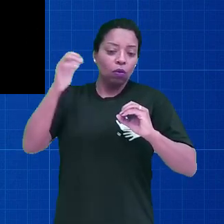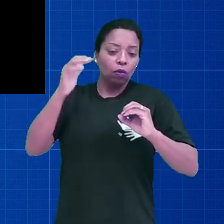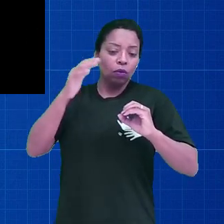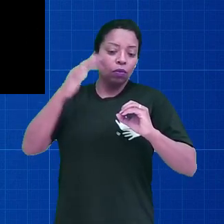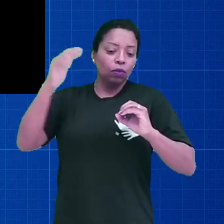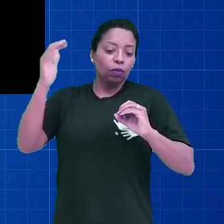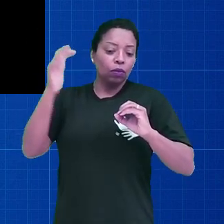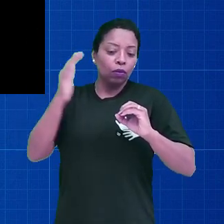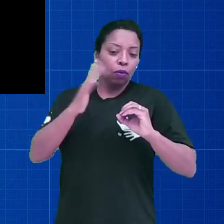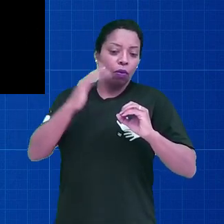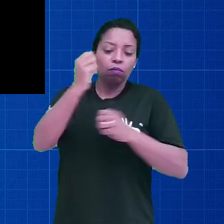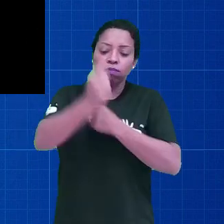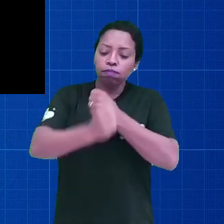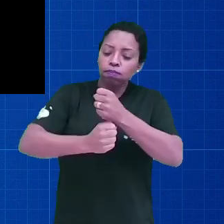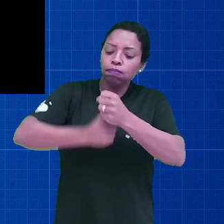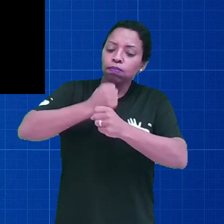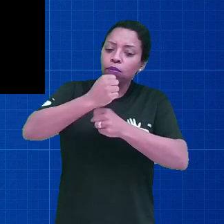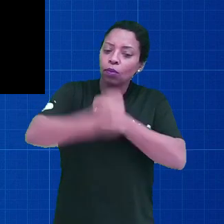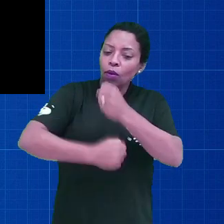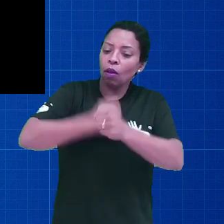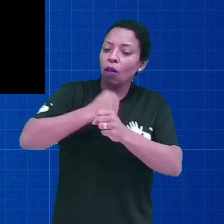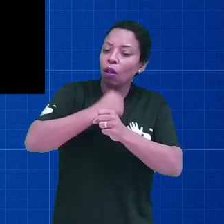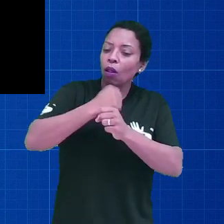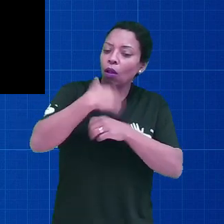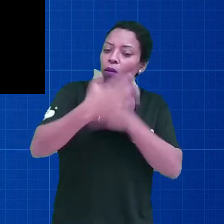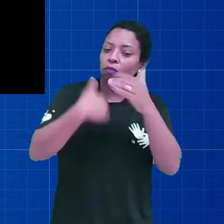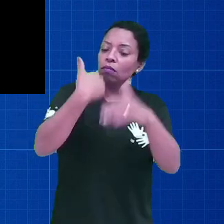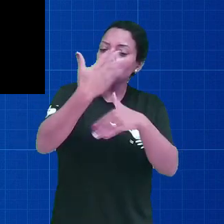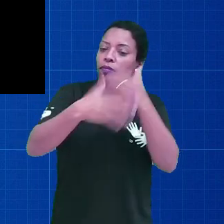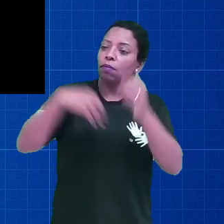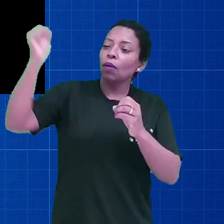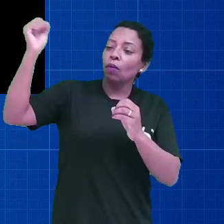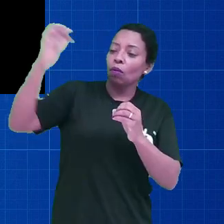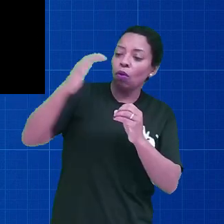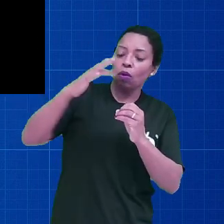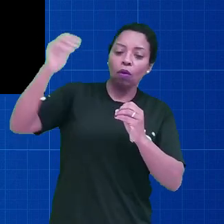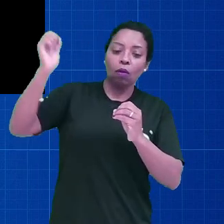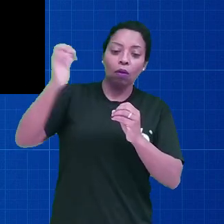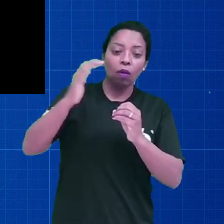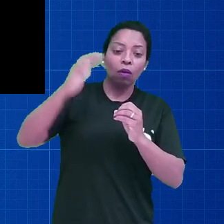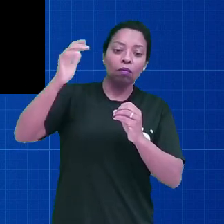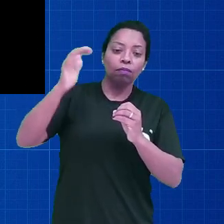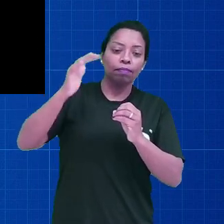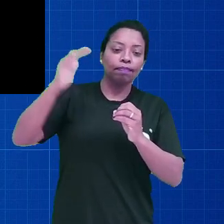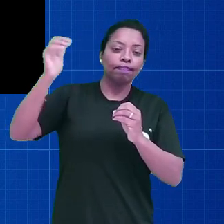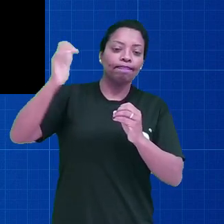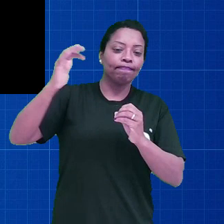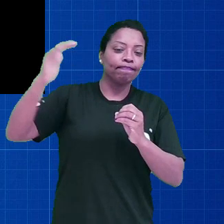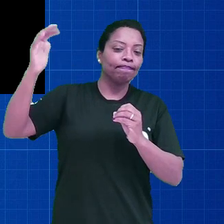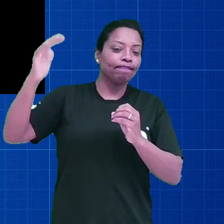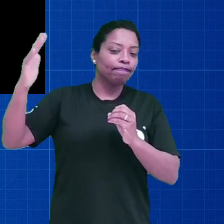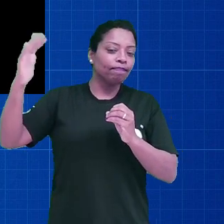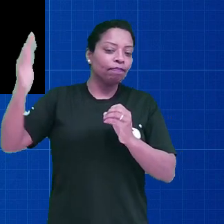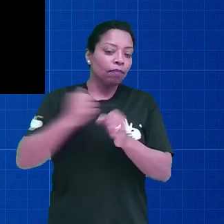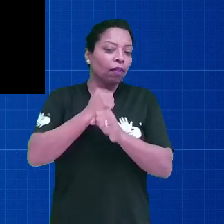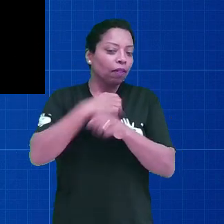então, teoricamente, o que aconteceria? A quantidade de radiação que chegaria até a Terra diminuiria